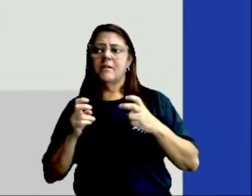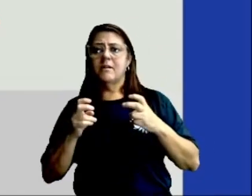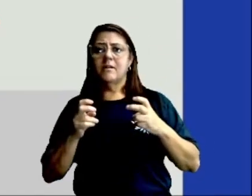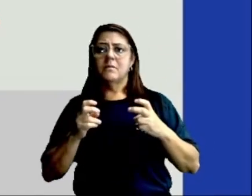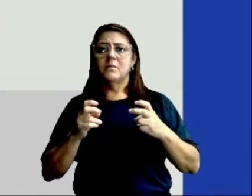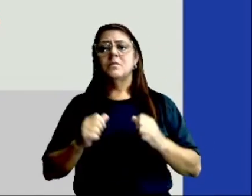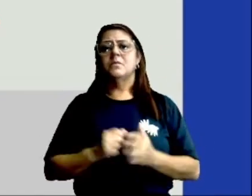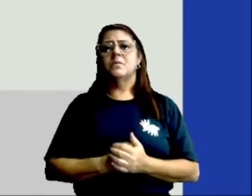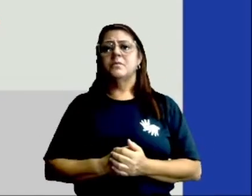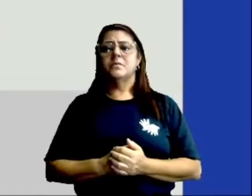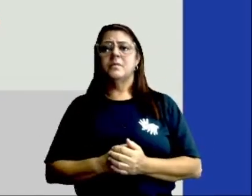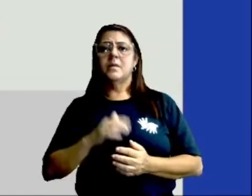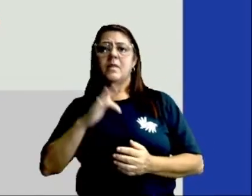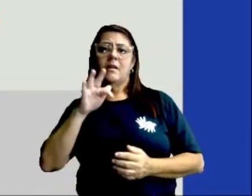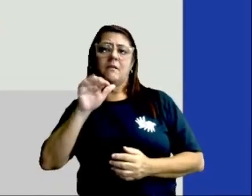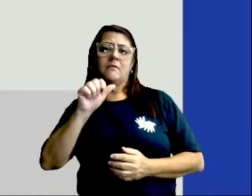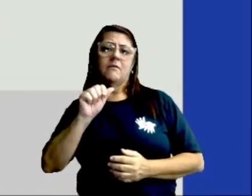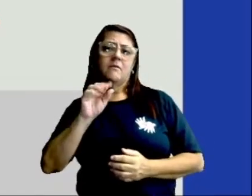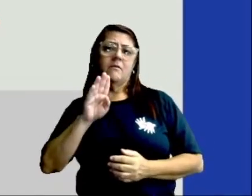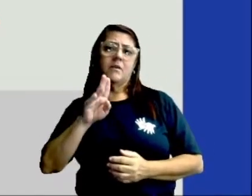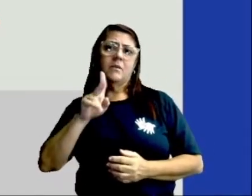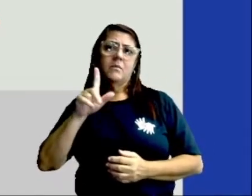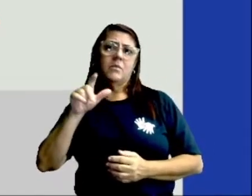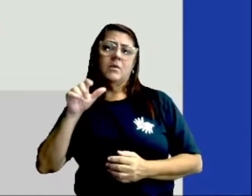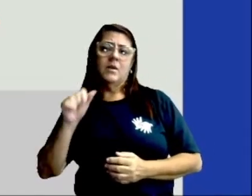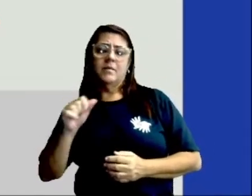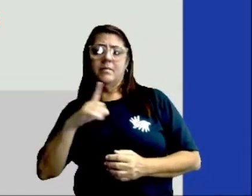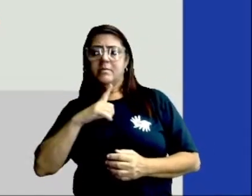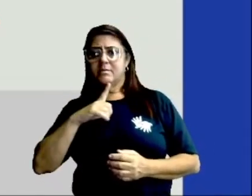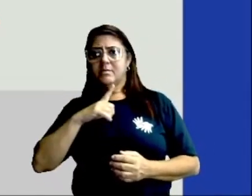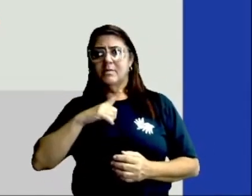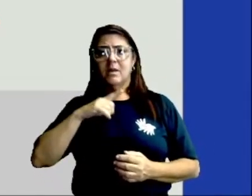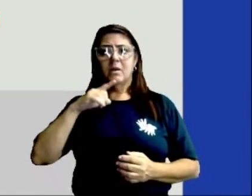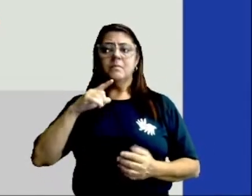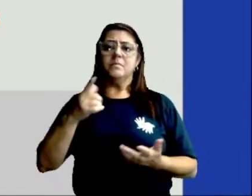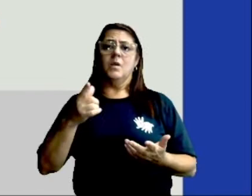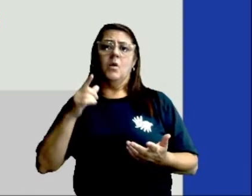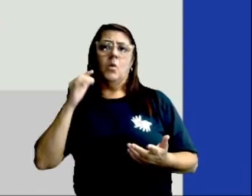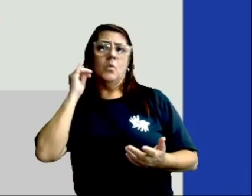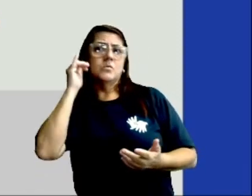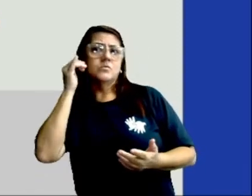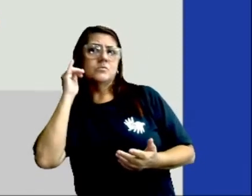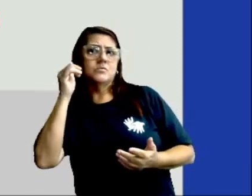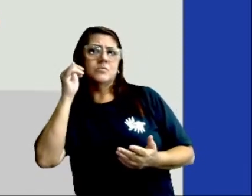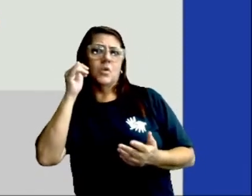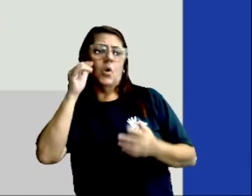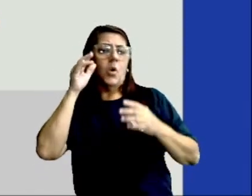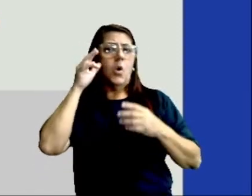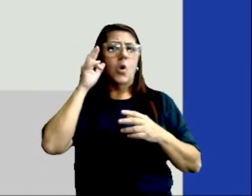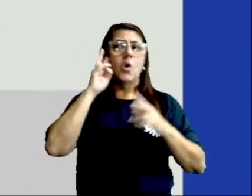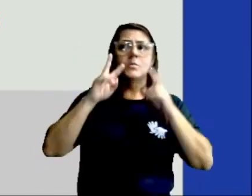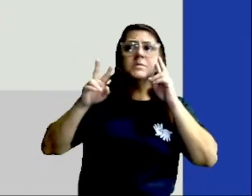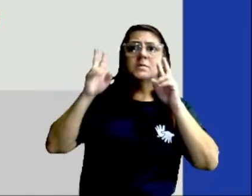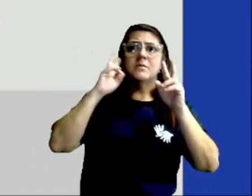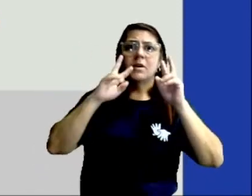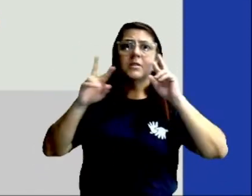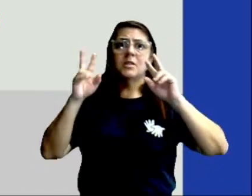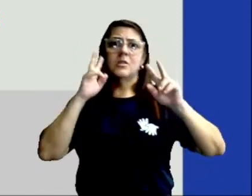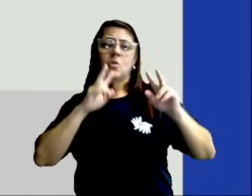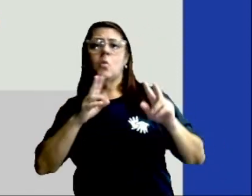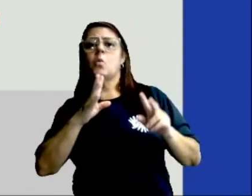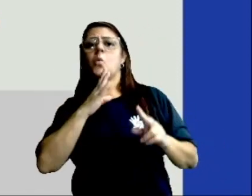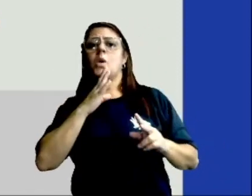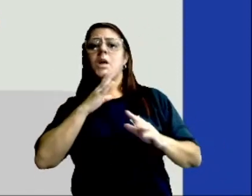nossa fábula, temos um narrador observador, que é um tipo de narrador. Então, o narrador observador, ele conhece toda